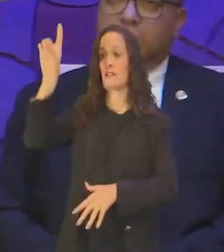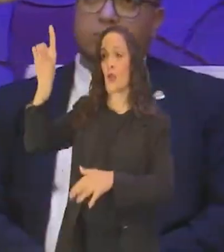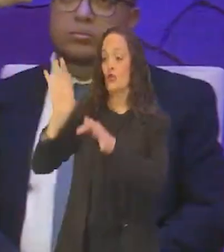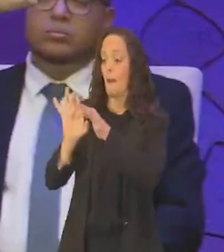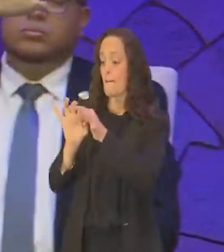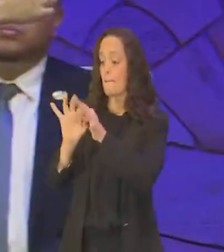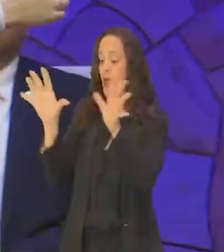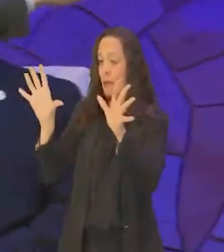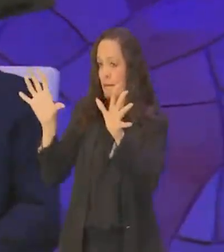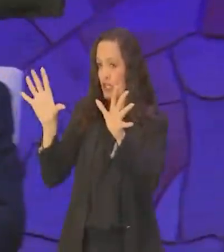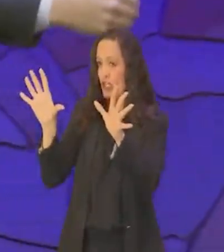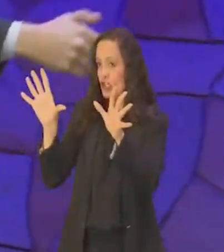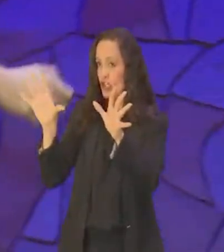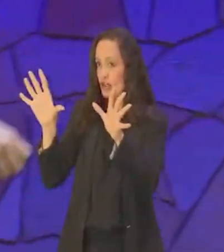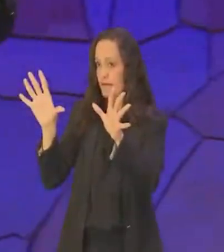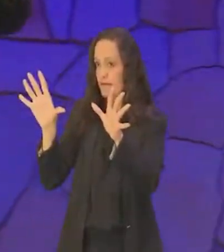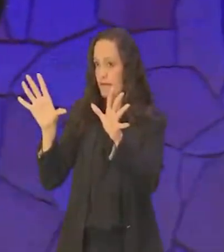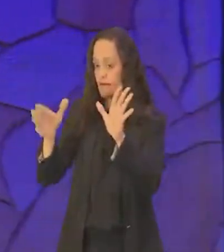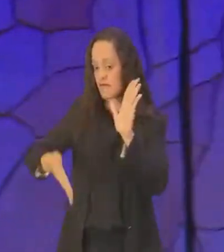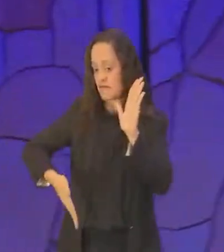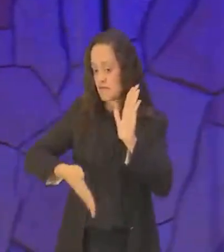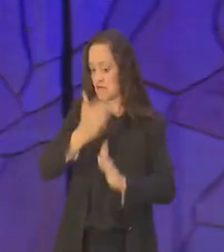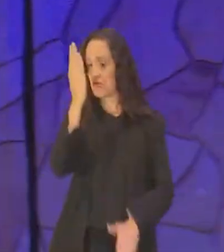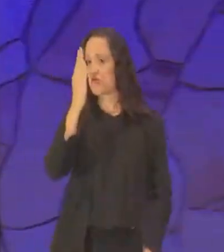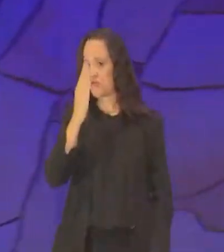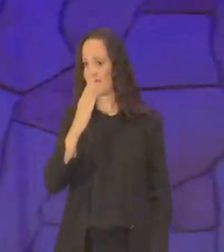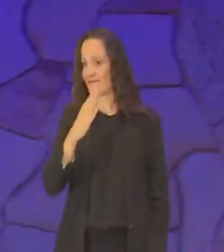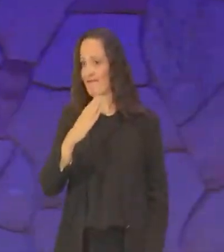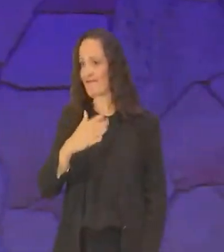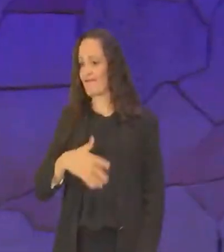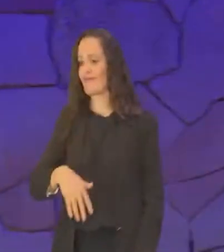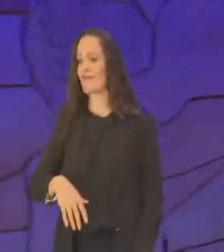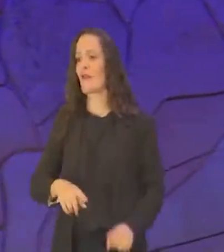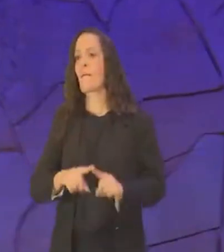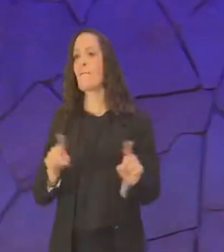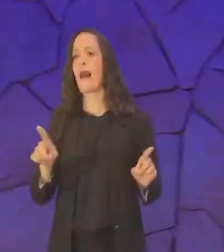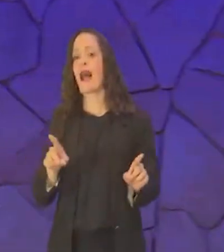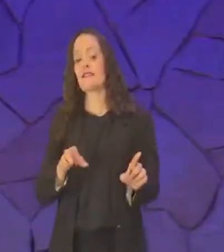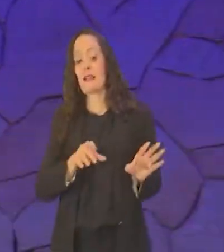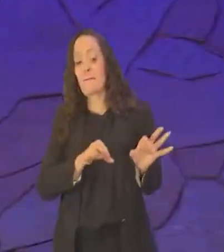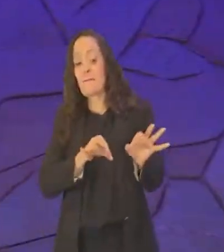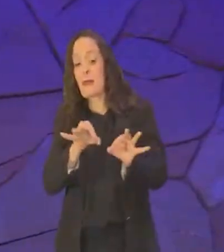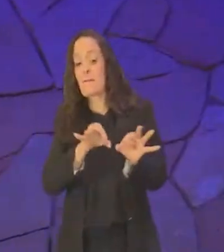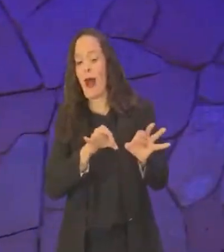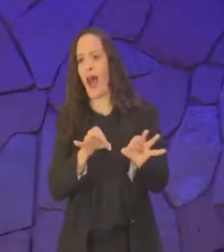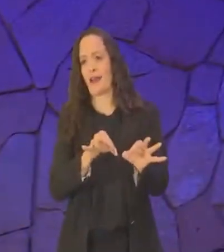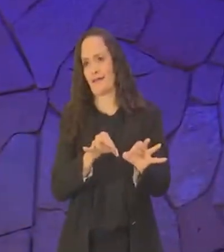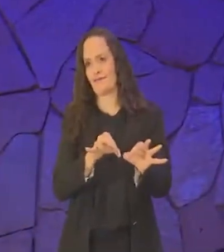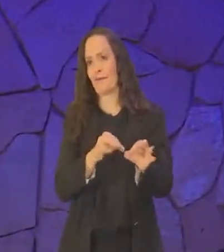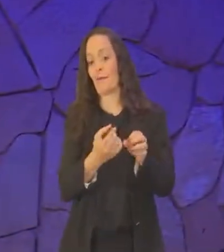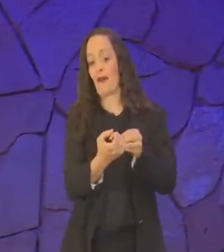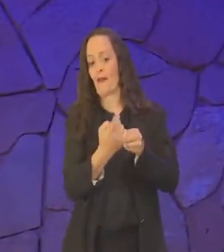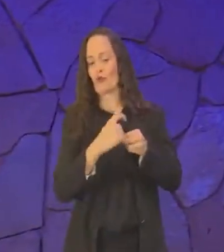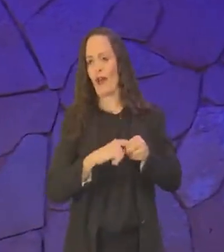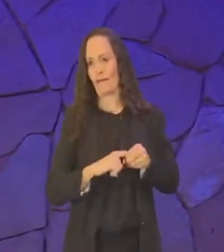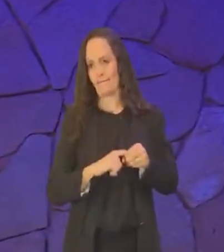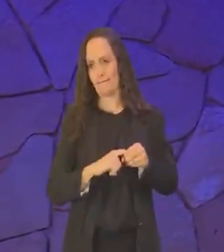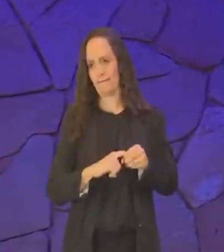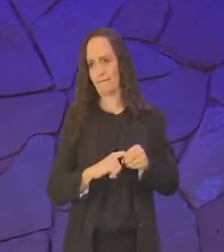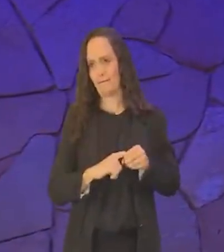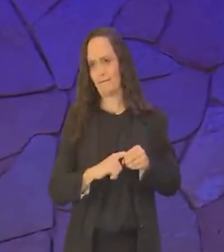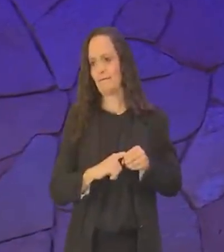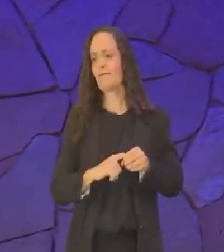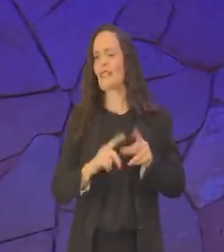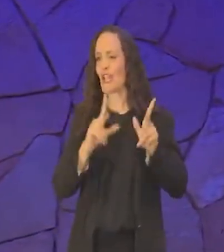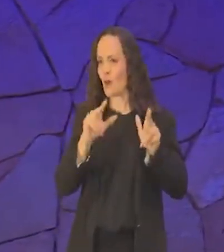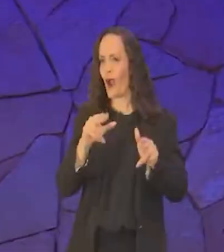o filho sair de casa, mas Ele está se preparando para este retorno. É assim na parábola